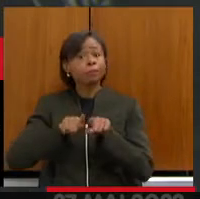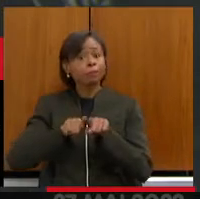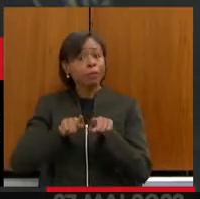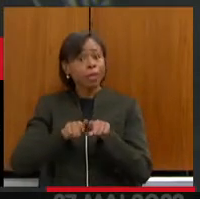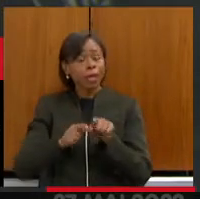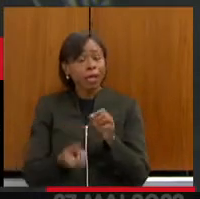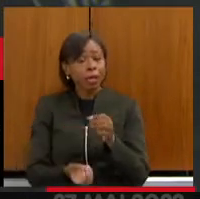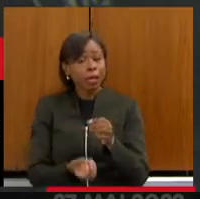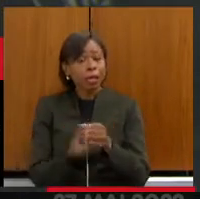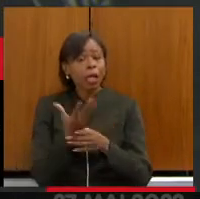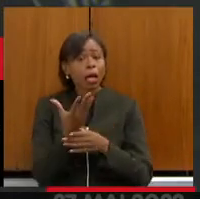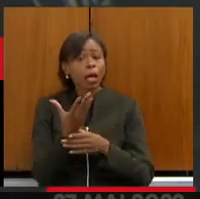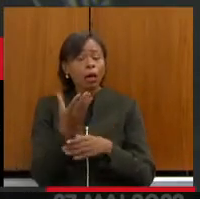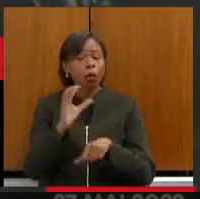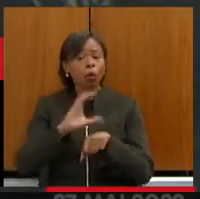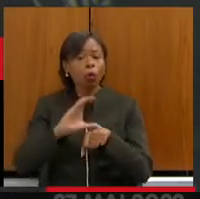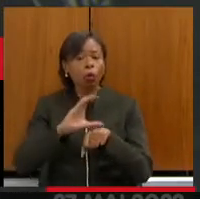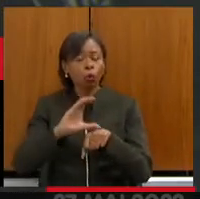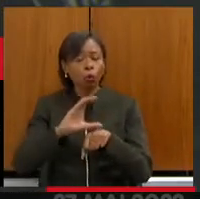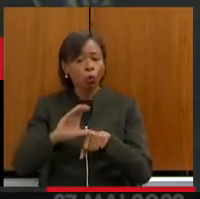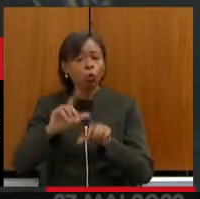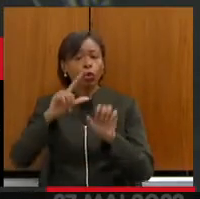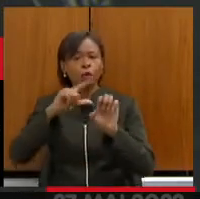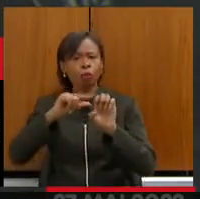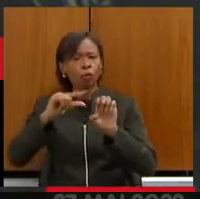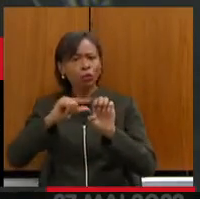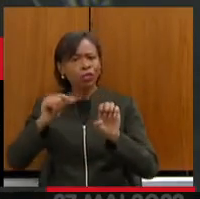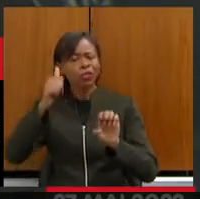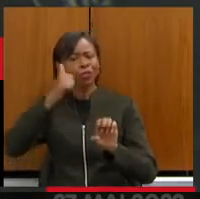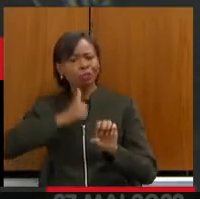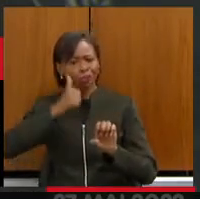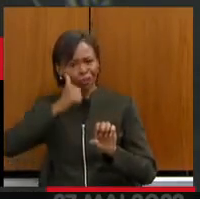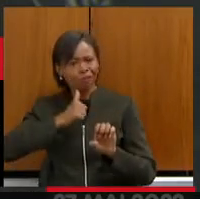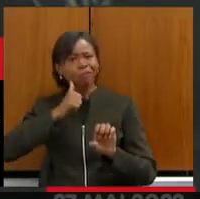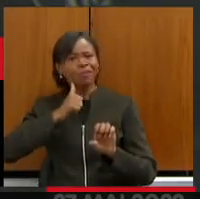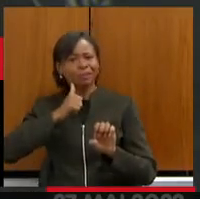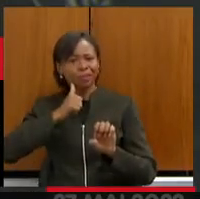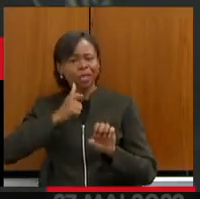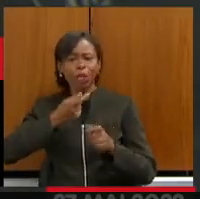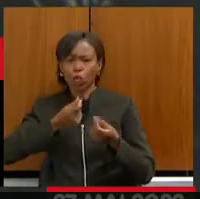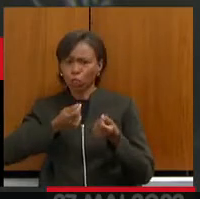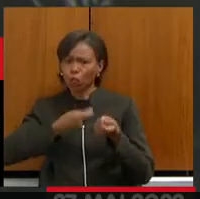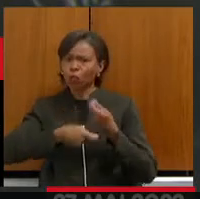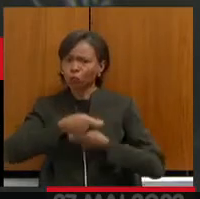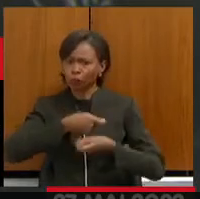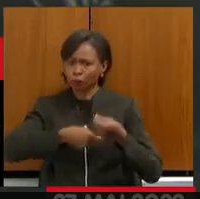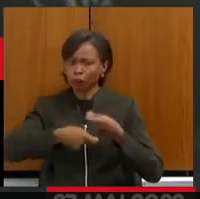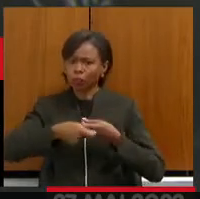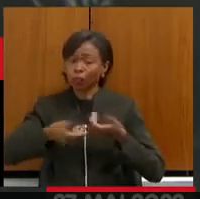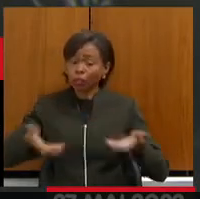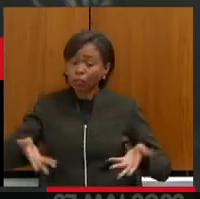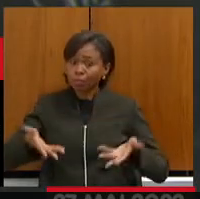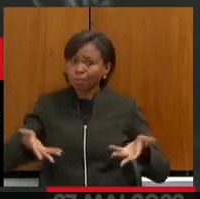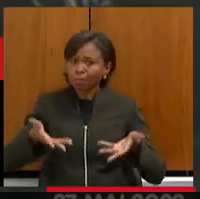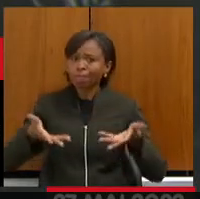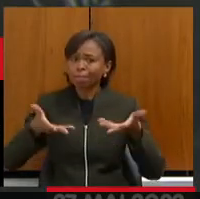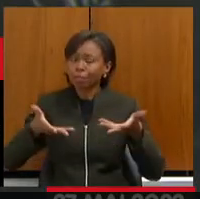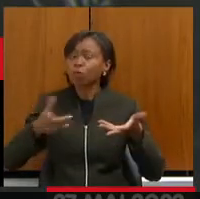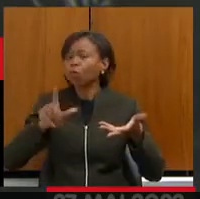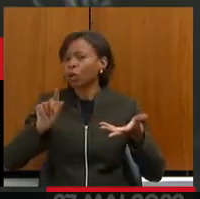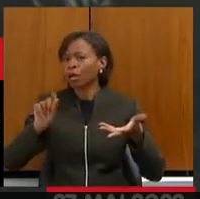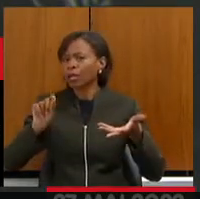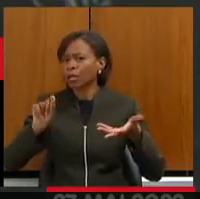de gestão de negócios e empreendedorismo feminino a criação de incentivo para que as empresas